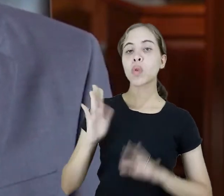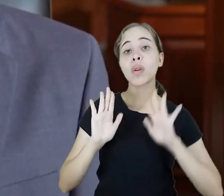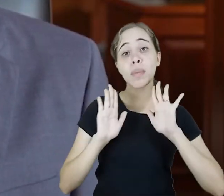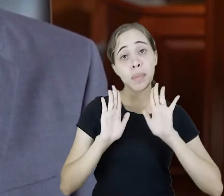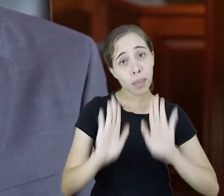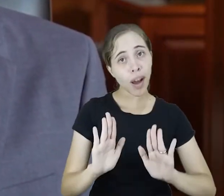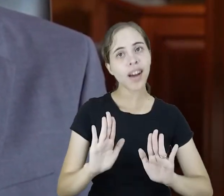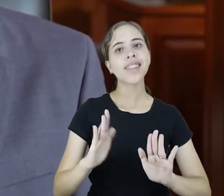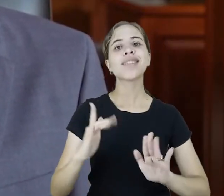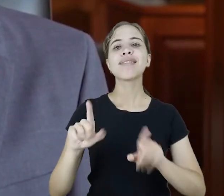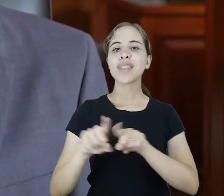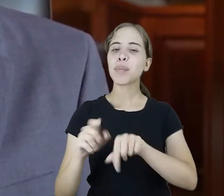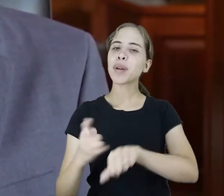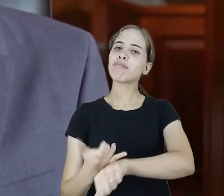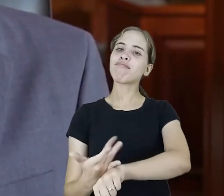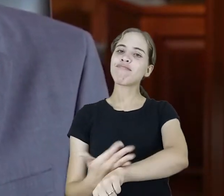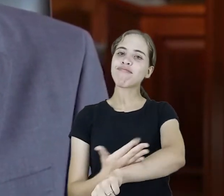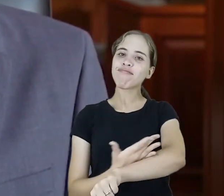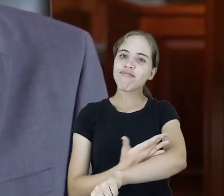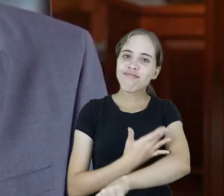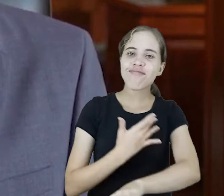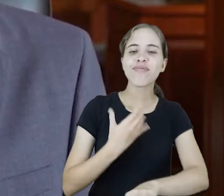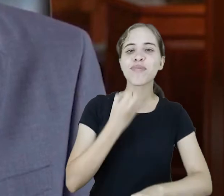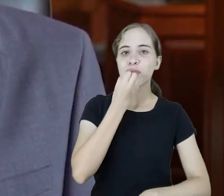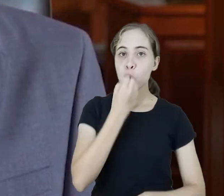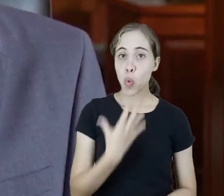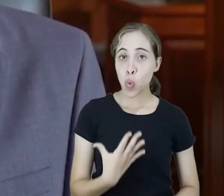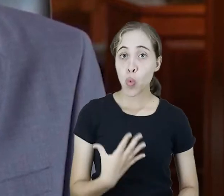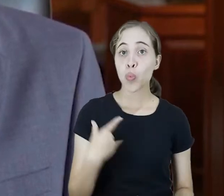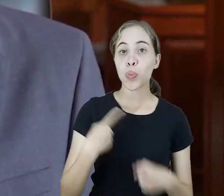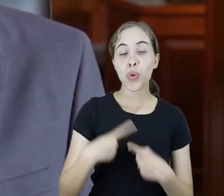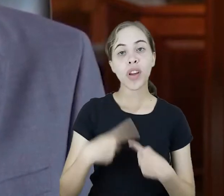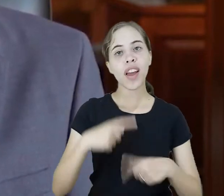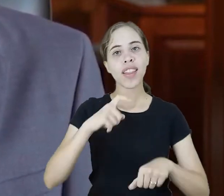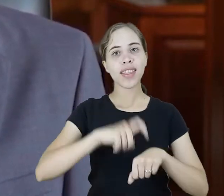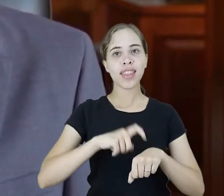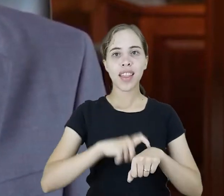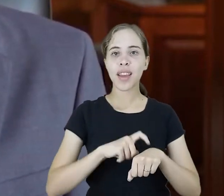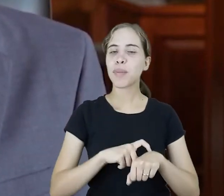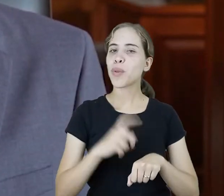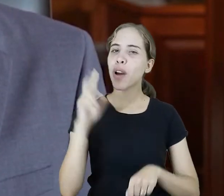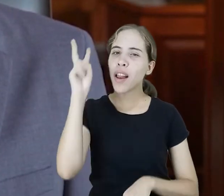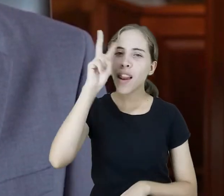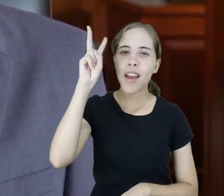é emocionante, porque estamos vivendo uma época memorável.